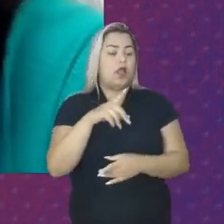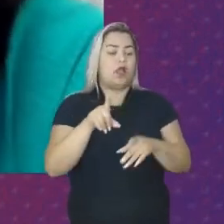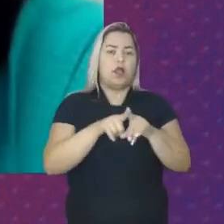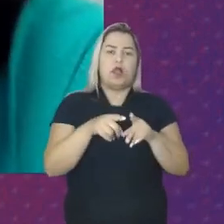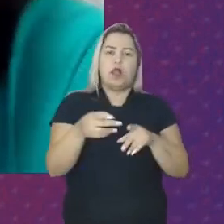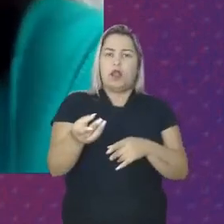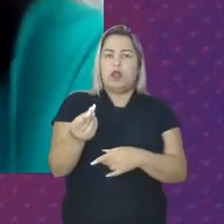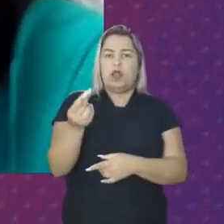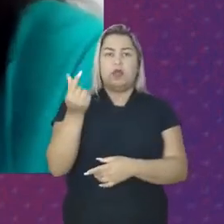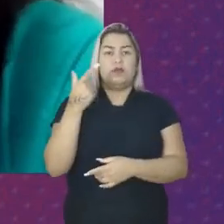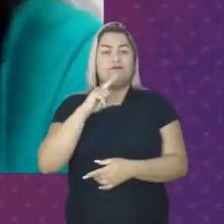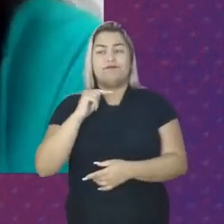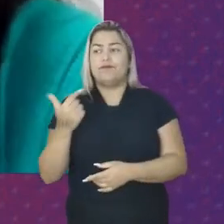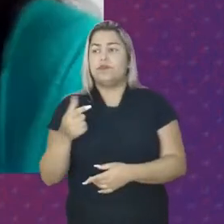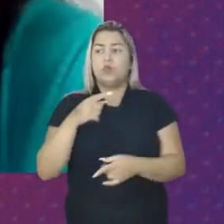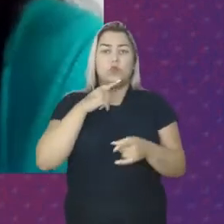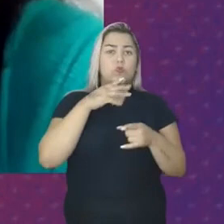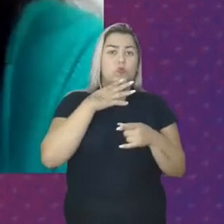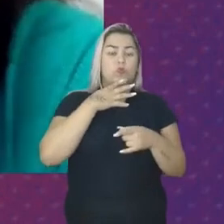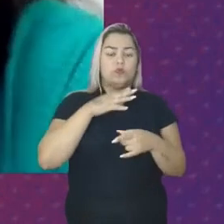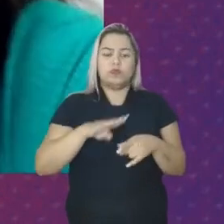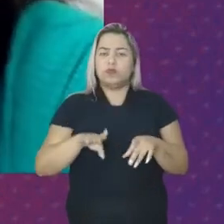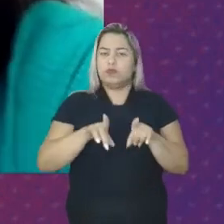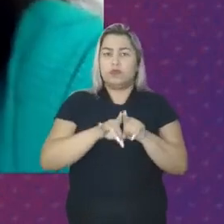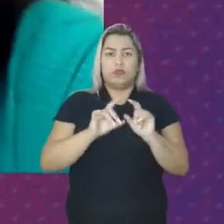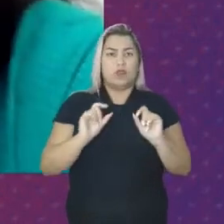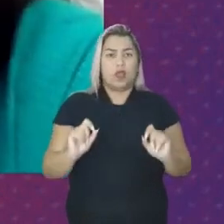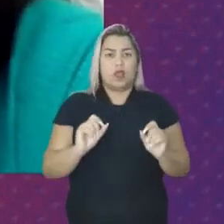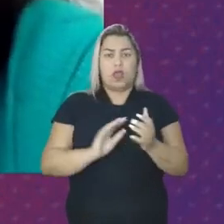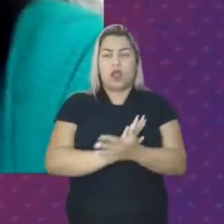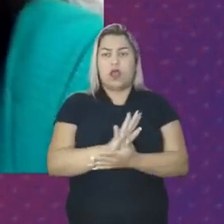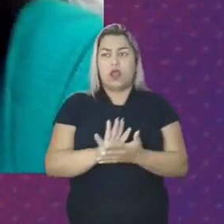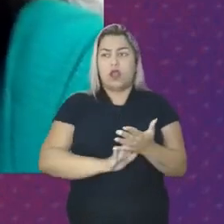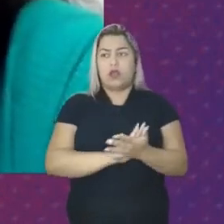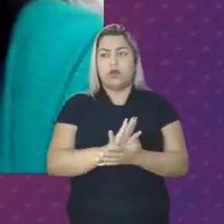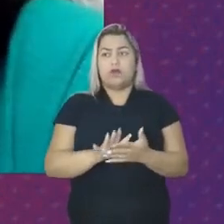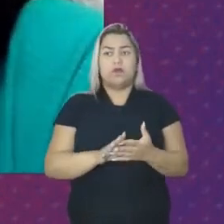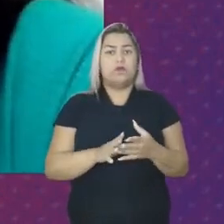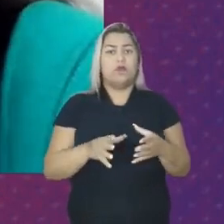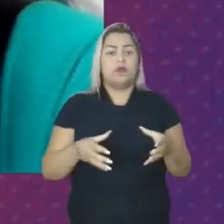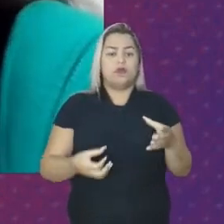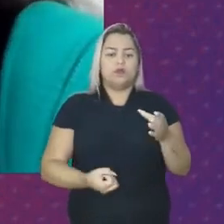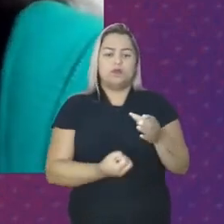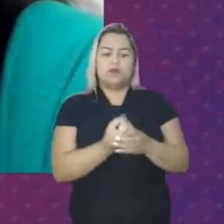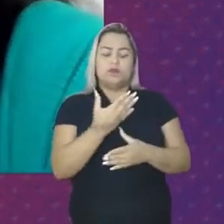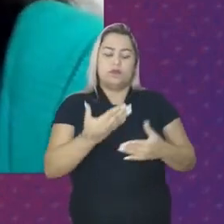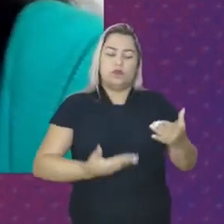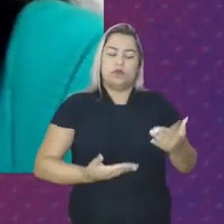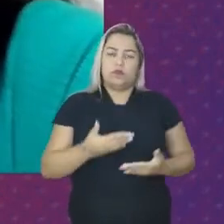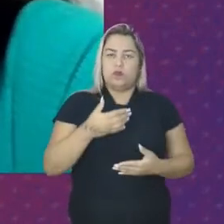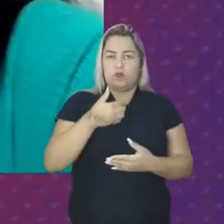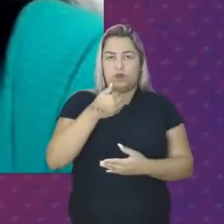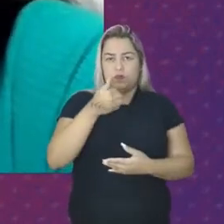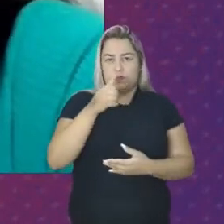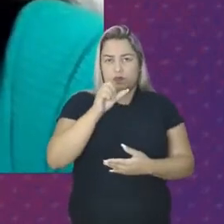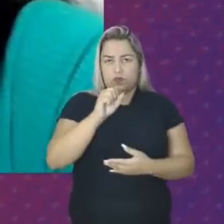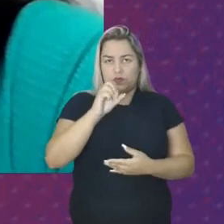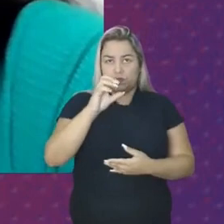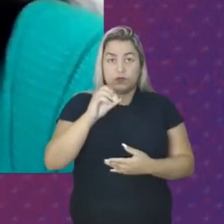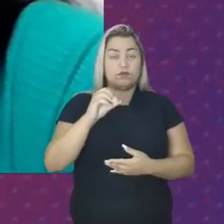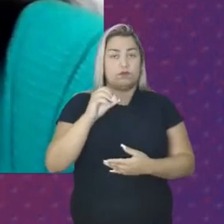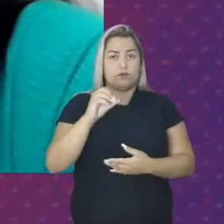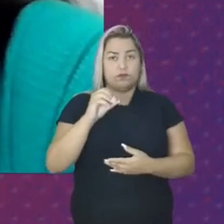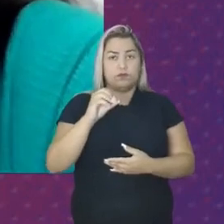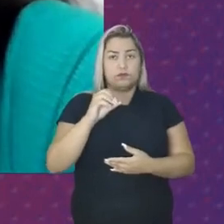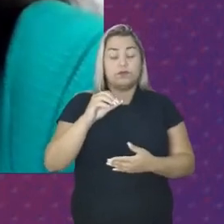nenhum conhecimento, nem expertise para poder montar um serviço como o Ligue 180. Dessa